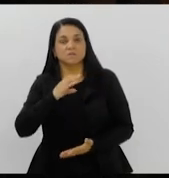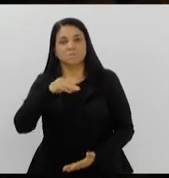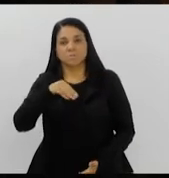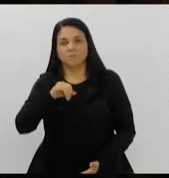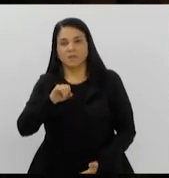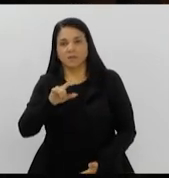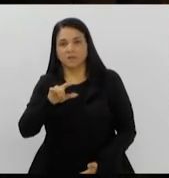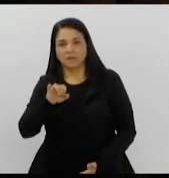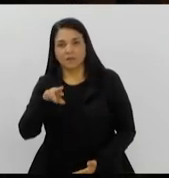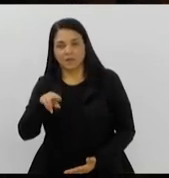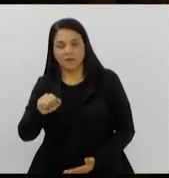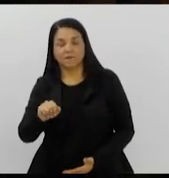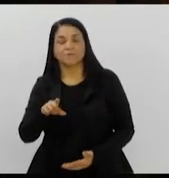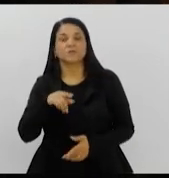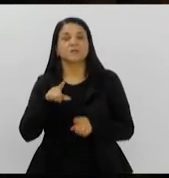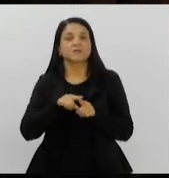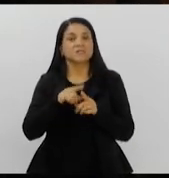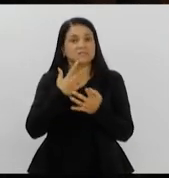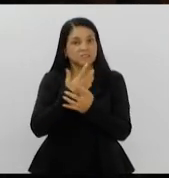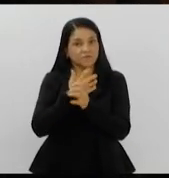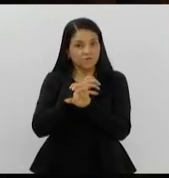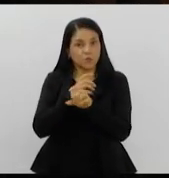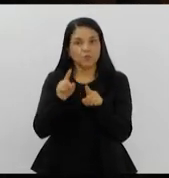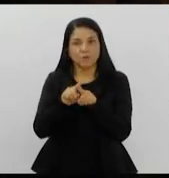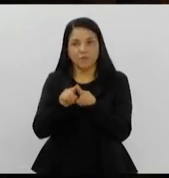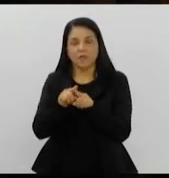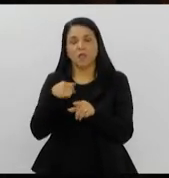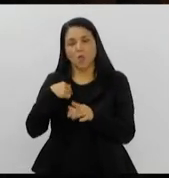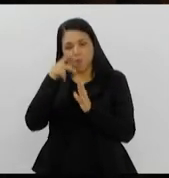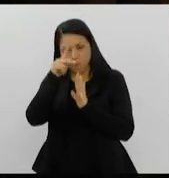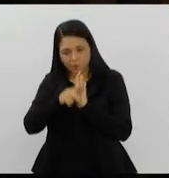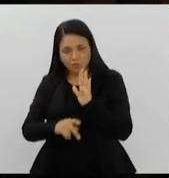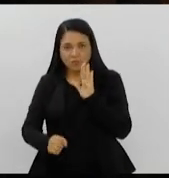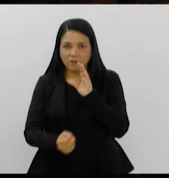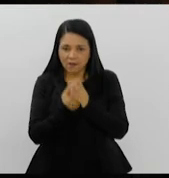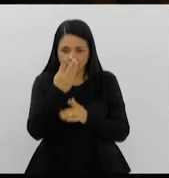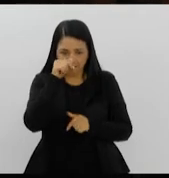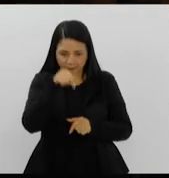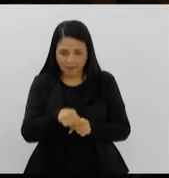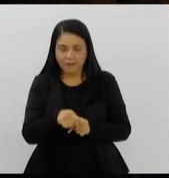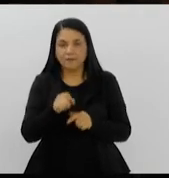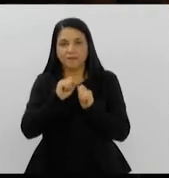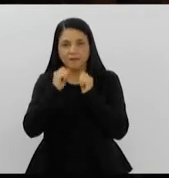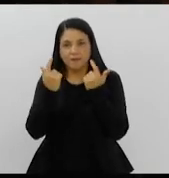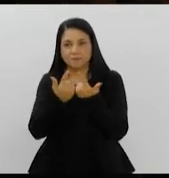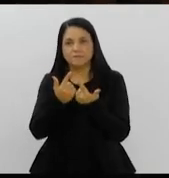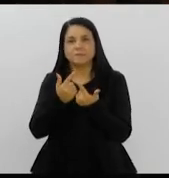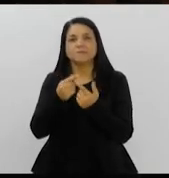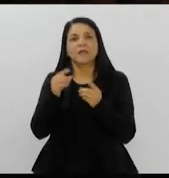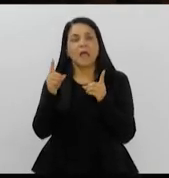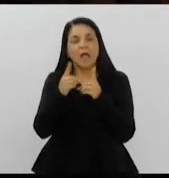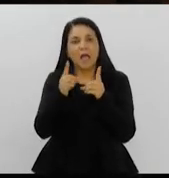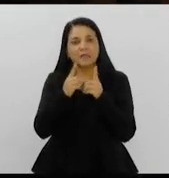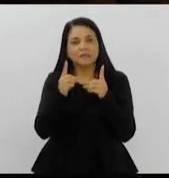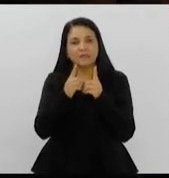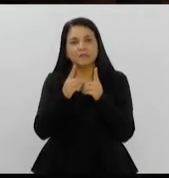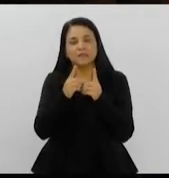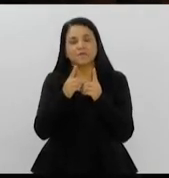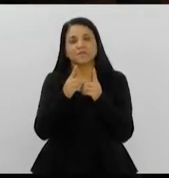um projeto de lei para atender o déficit que tem do quadro da Polícia Militar.